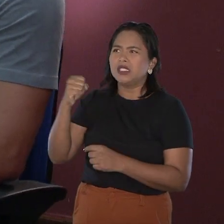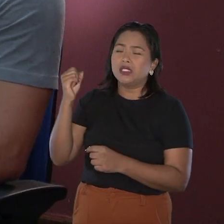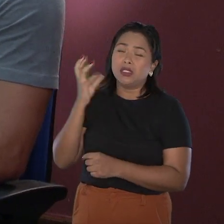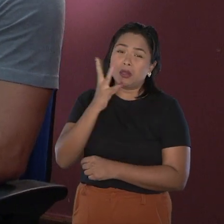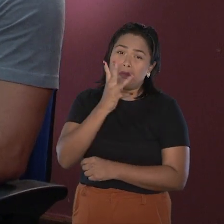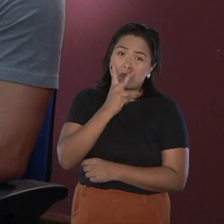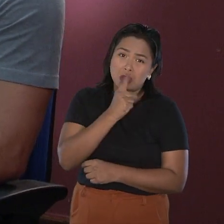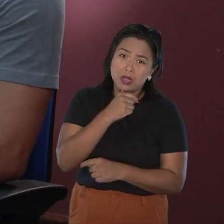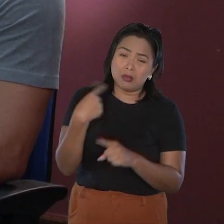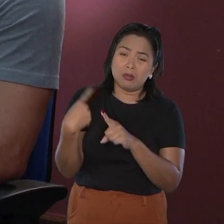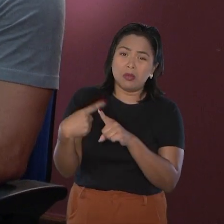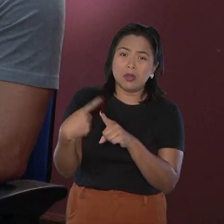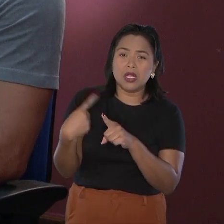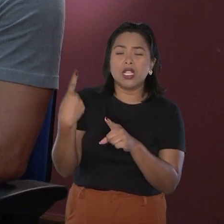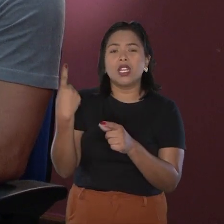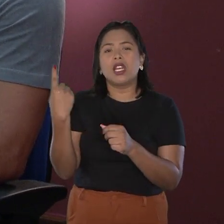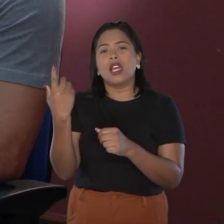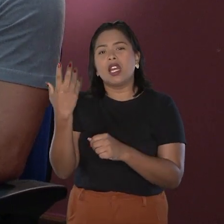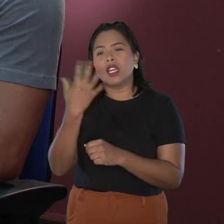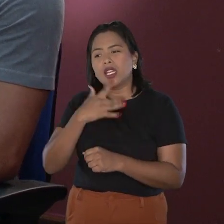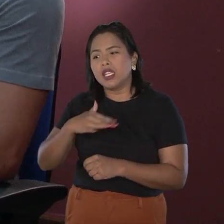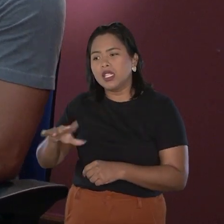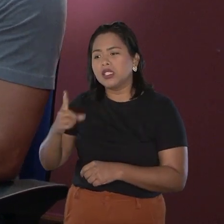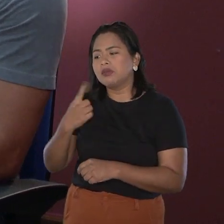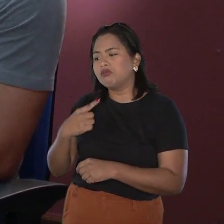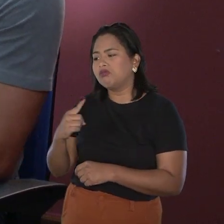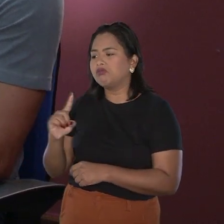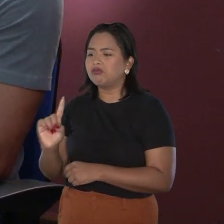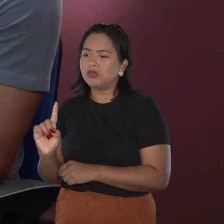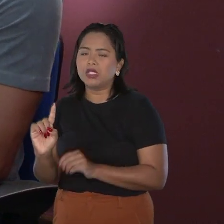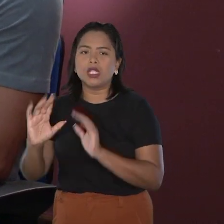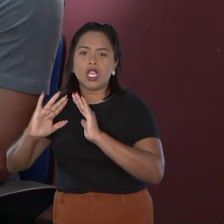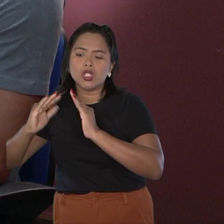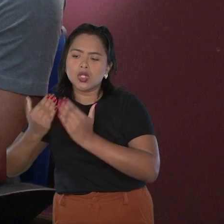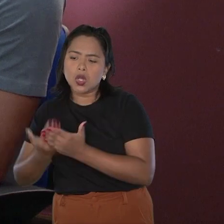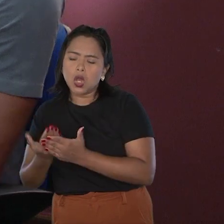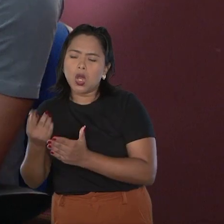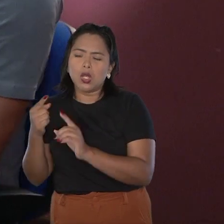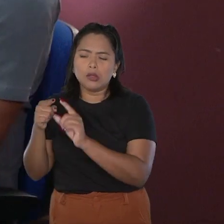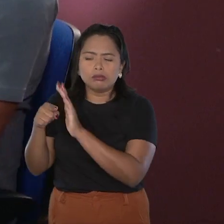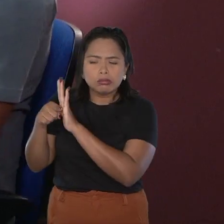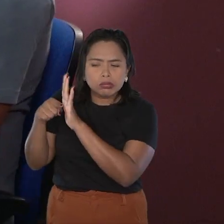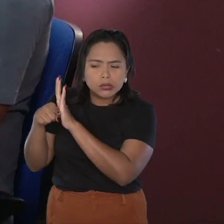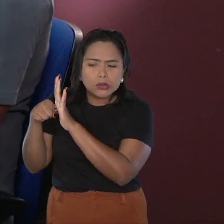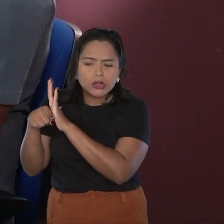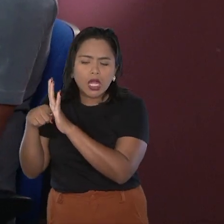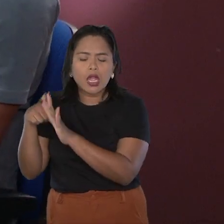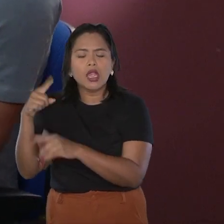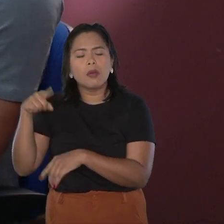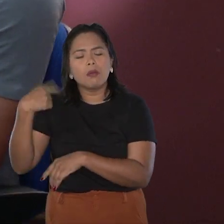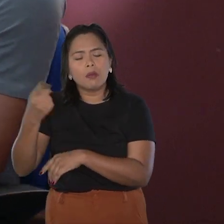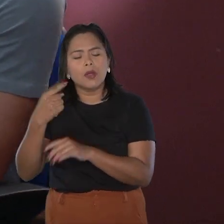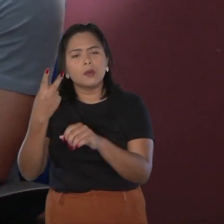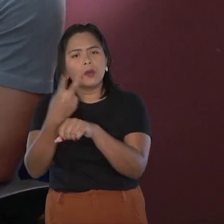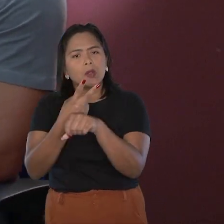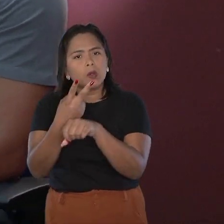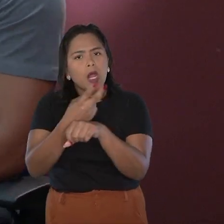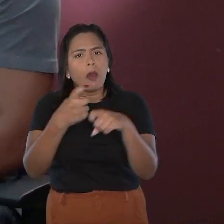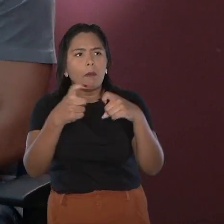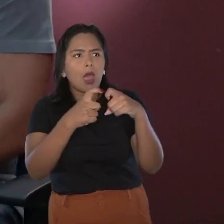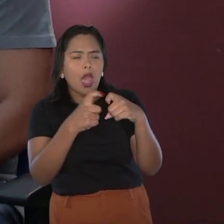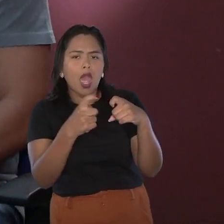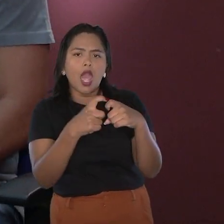porque geralmente a criança tinha que ir para escola apresentar os primeiros sinais procurar especialistas tinha pouquíssimos especialistas